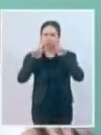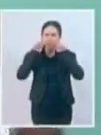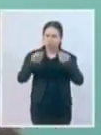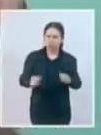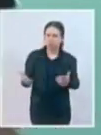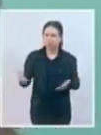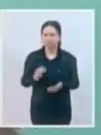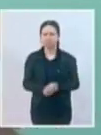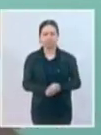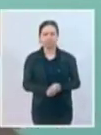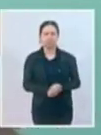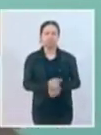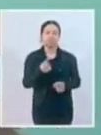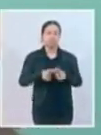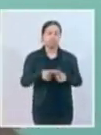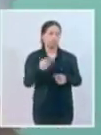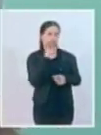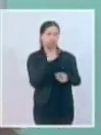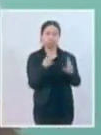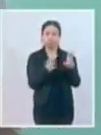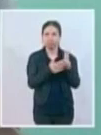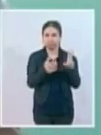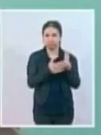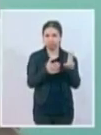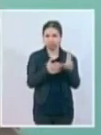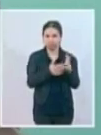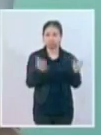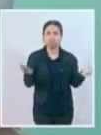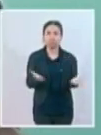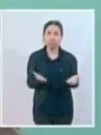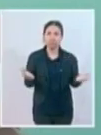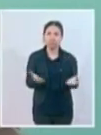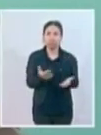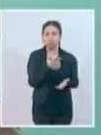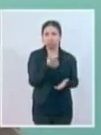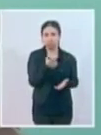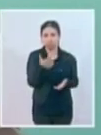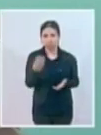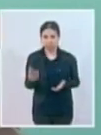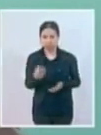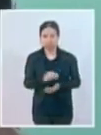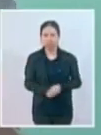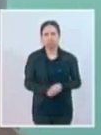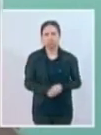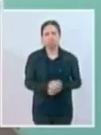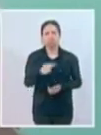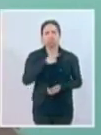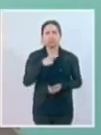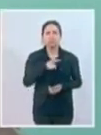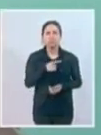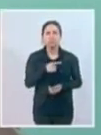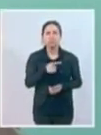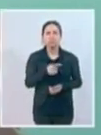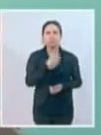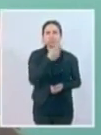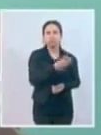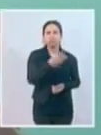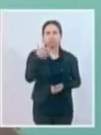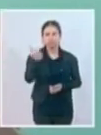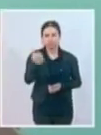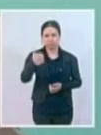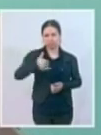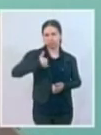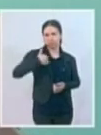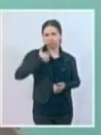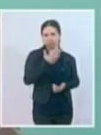por quê? O Guarani, já hoje, né, 2023, o Guarani já está no seu 31º aniversário.